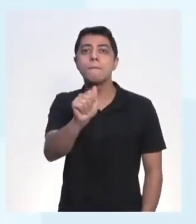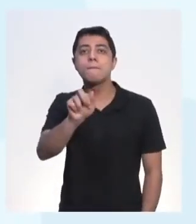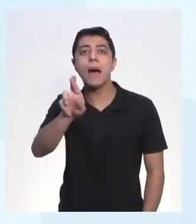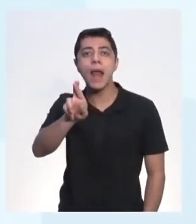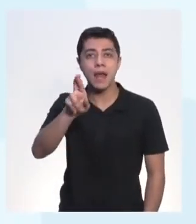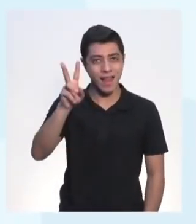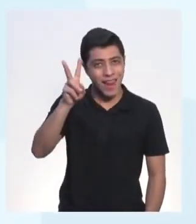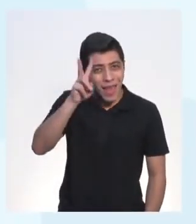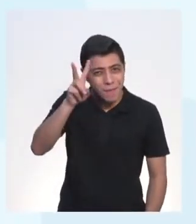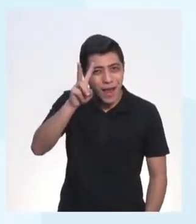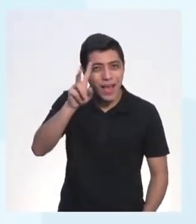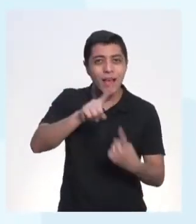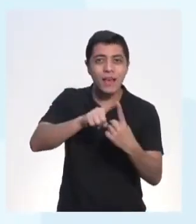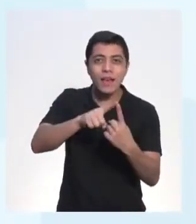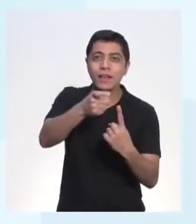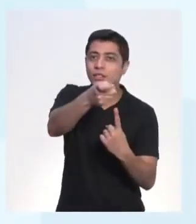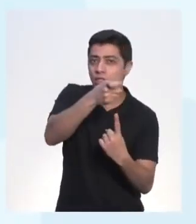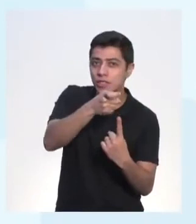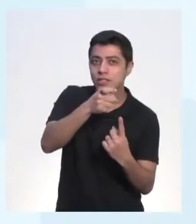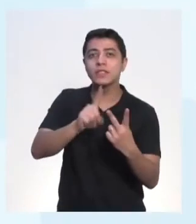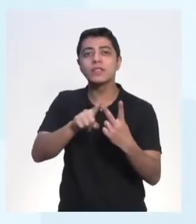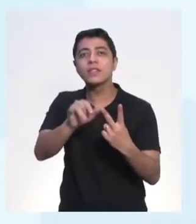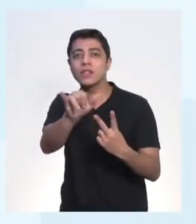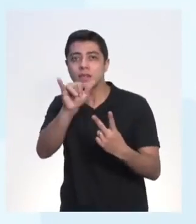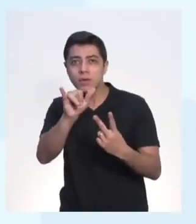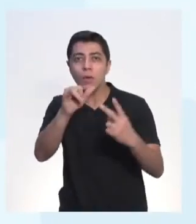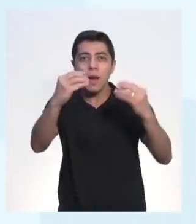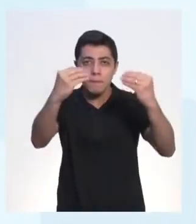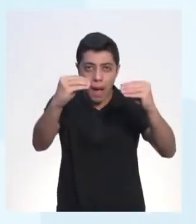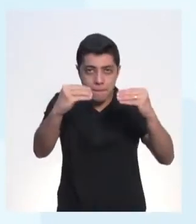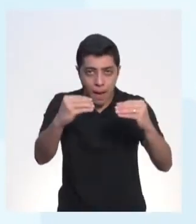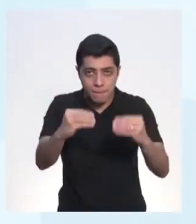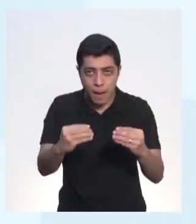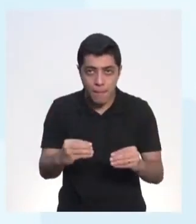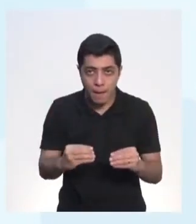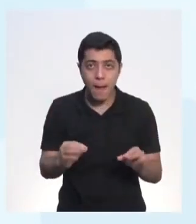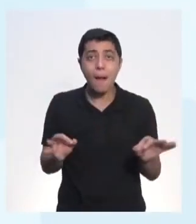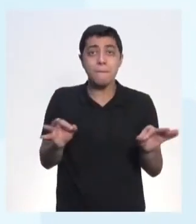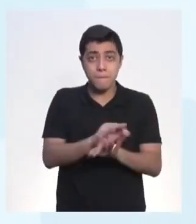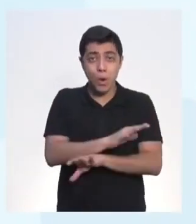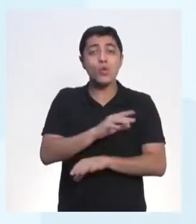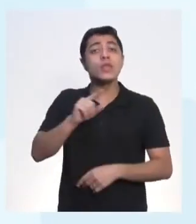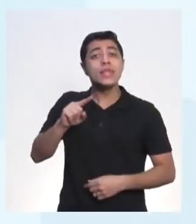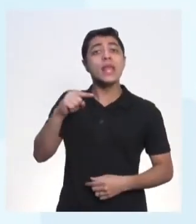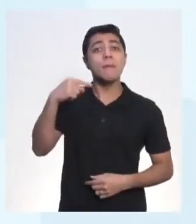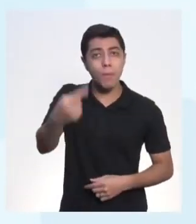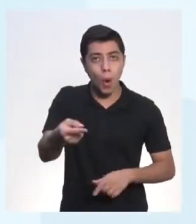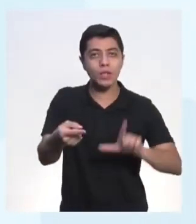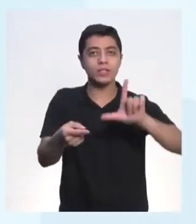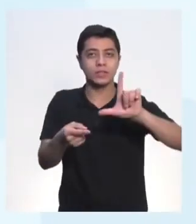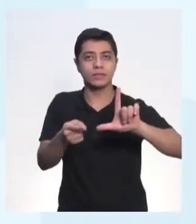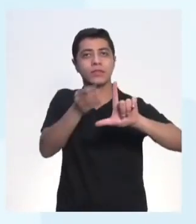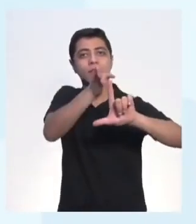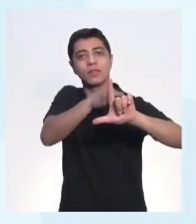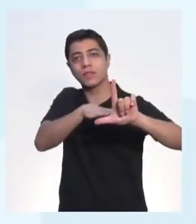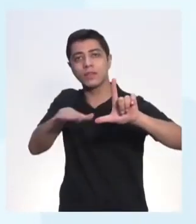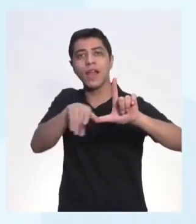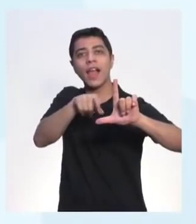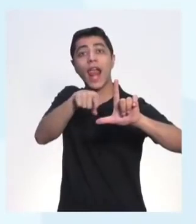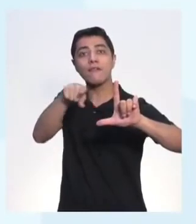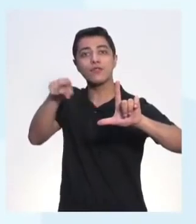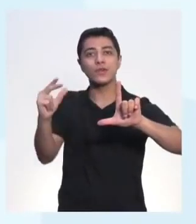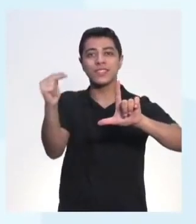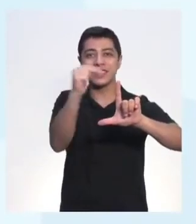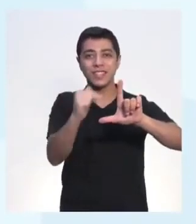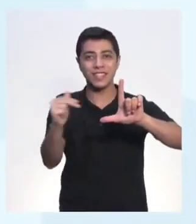para depois marcar no plano cartesiano e construir um gráfico. Tudo bem? Se vocês perceberem, eu já comecei a montar essa tabela. Eu